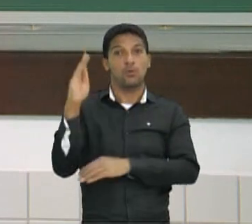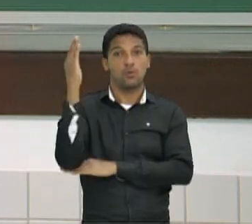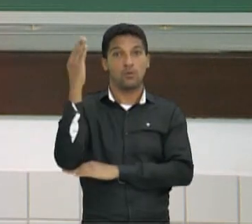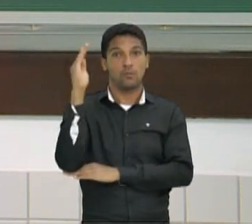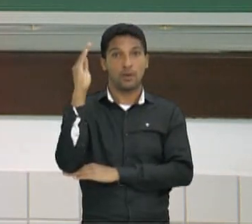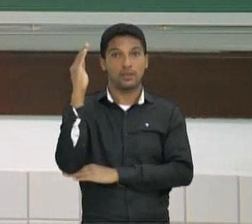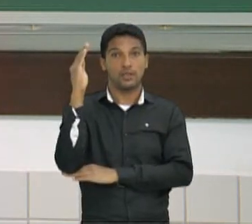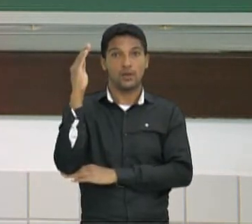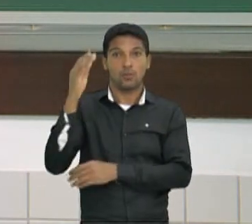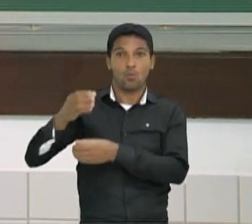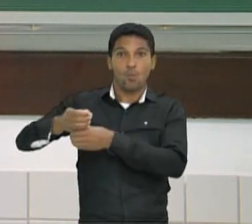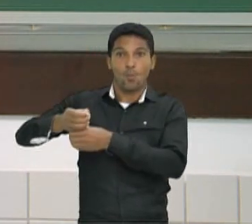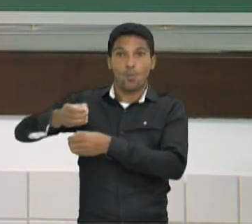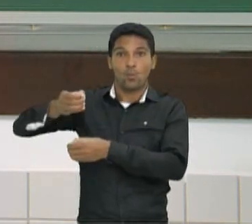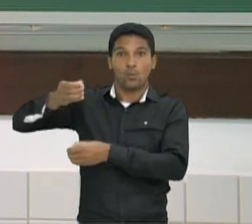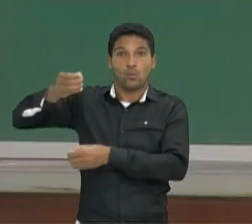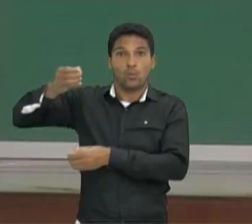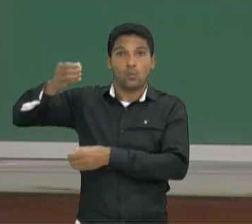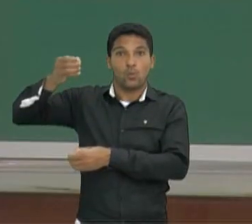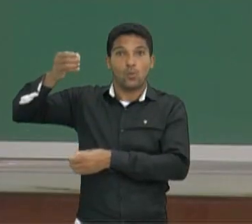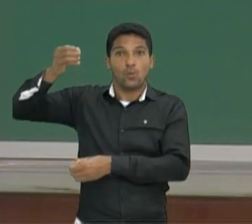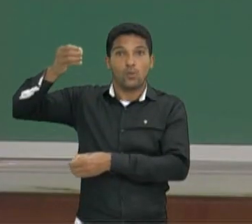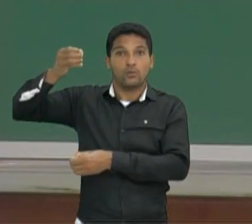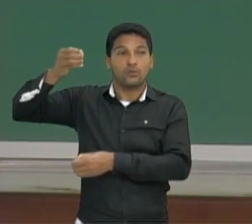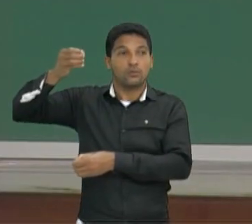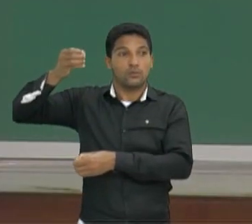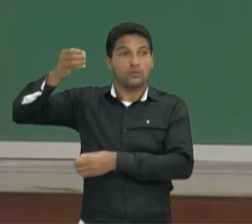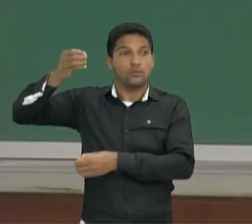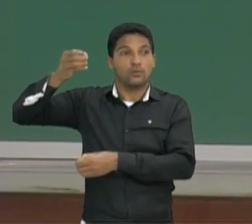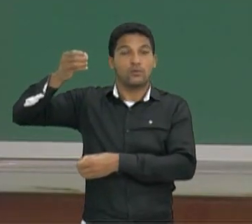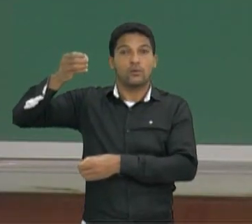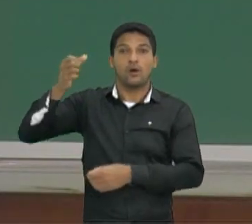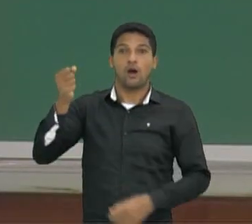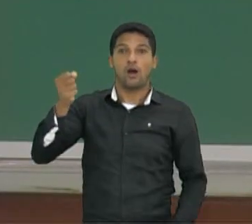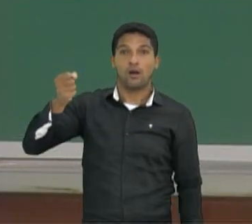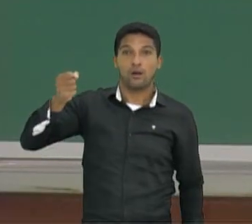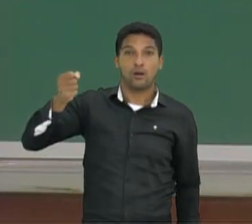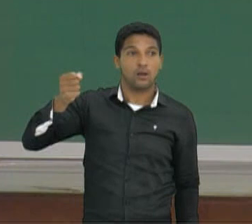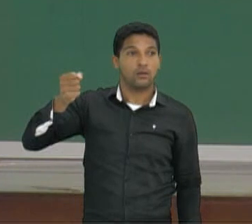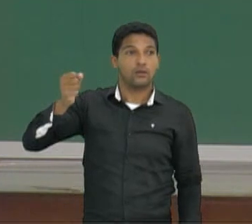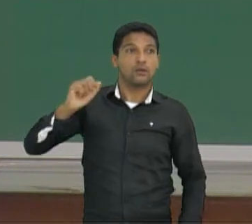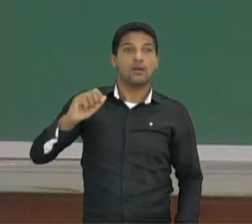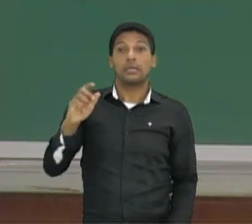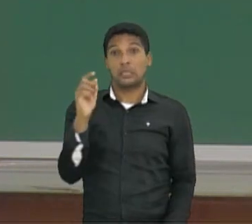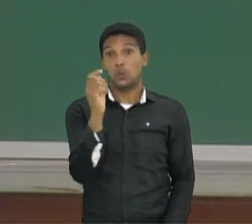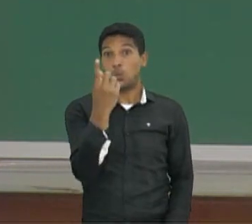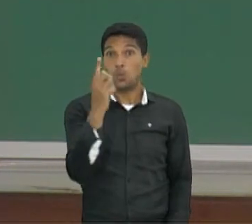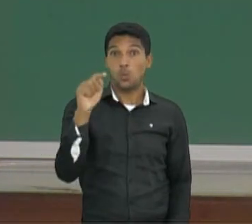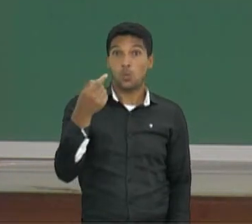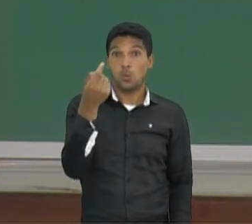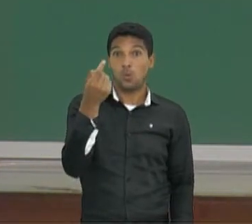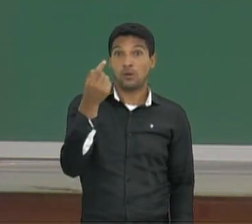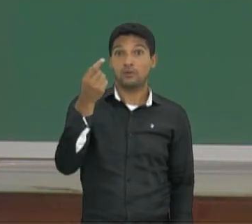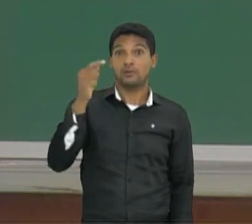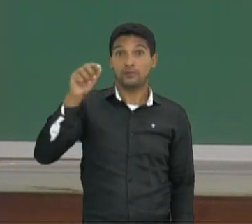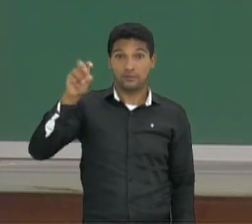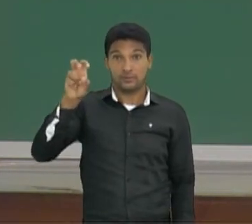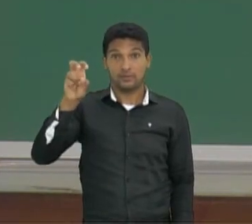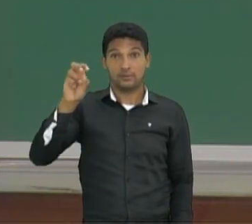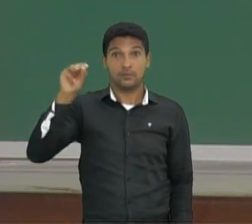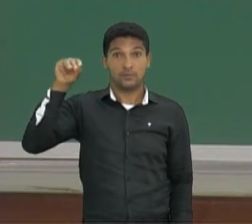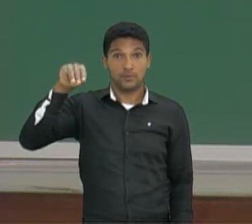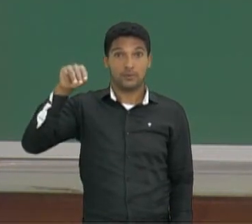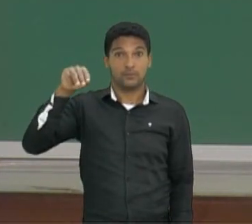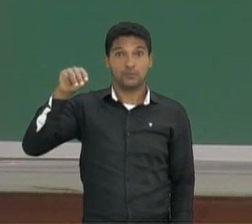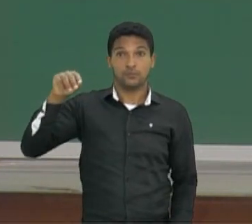ele tem formato cilíndrico, né? Feito de madeira, possui até 1,5 m, então, dependendo do atleta, ele pode